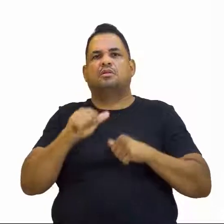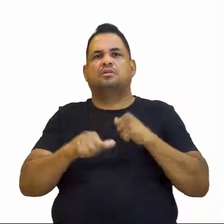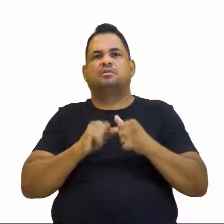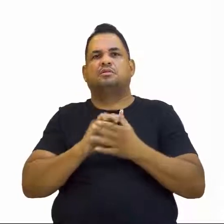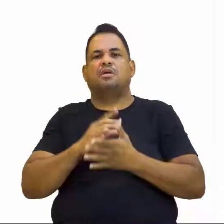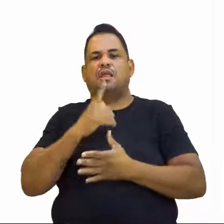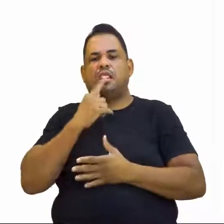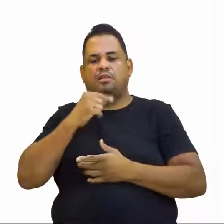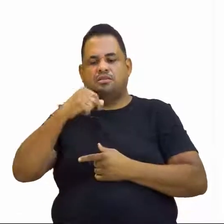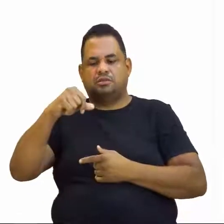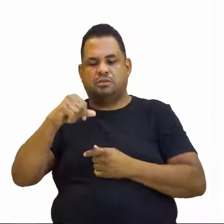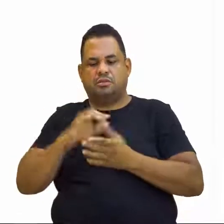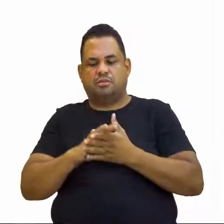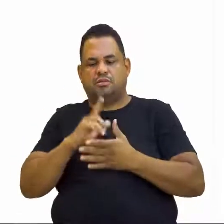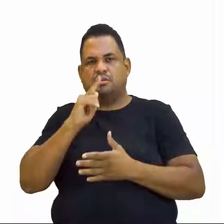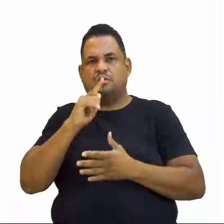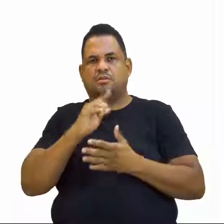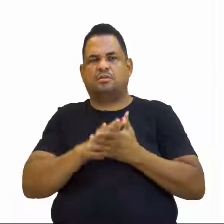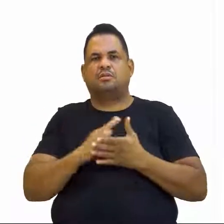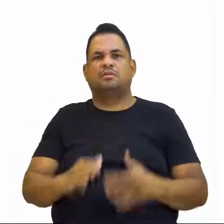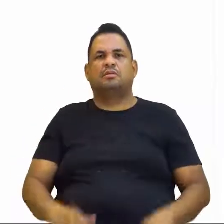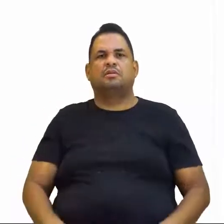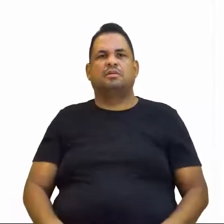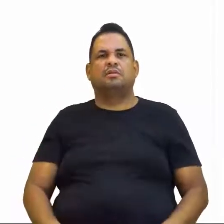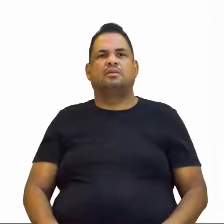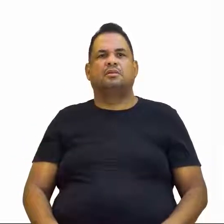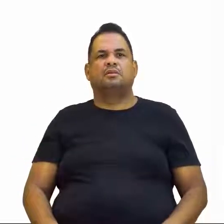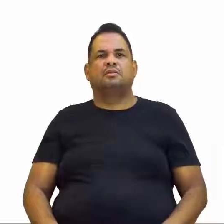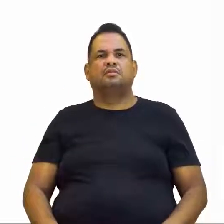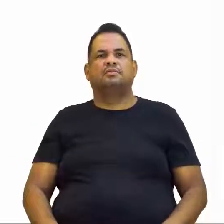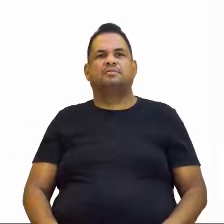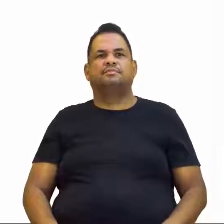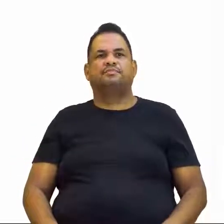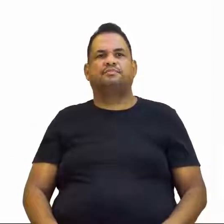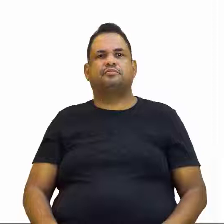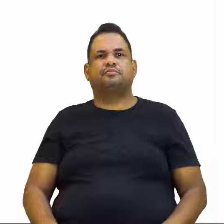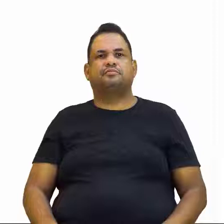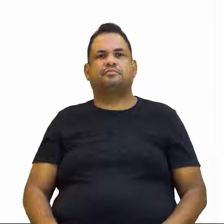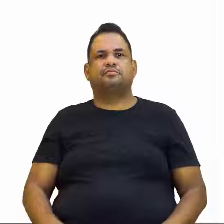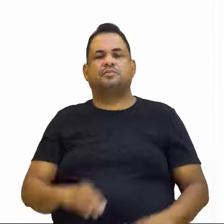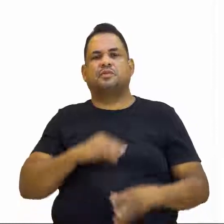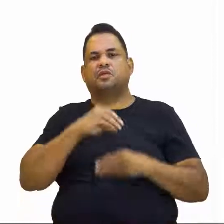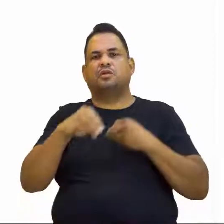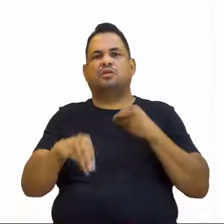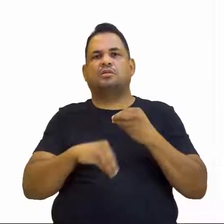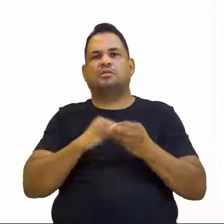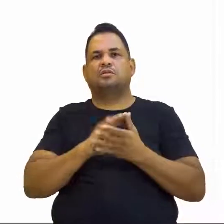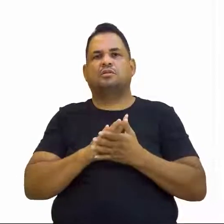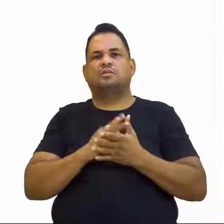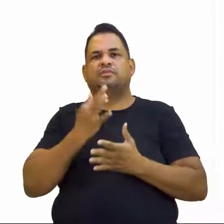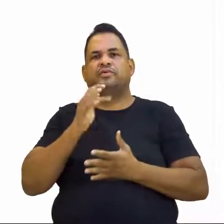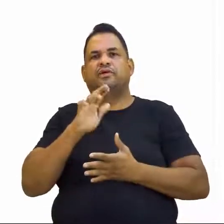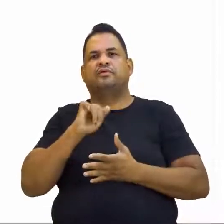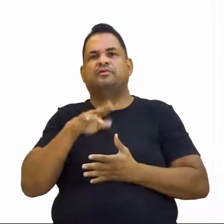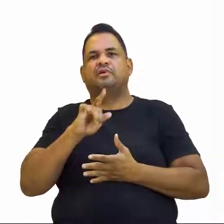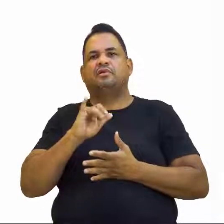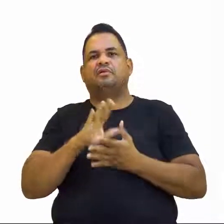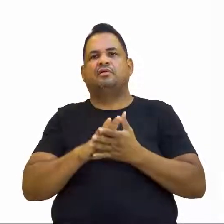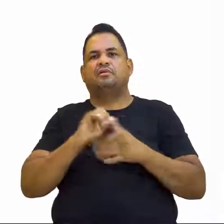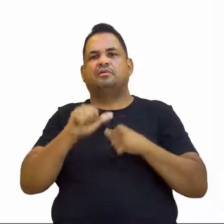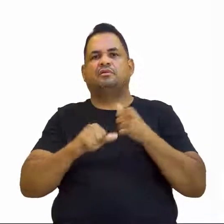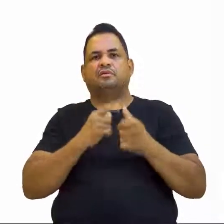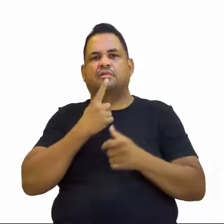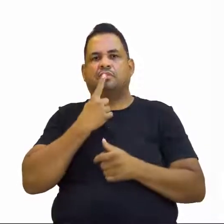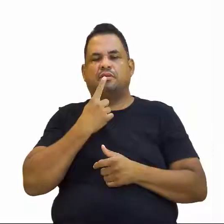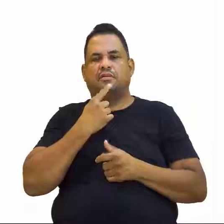água. Ele está se enquadrando. E ainda mais, em solução aquosa, ele torna a fenolftaleína vermelha.